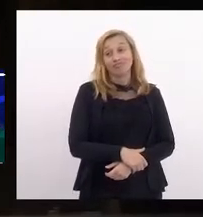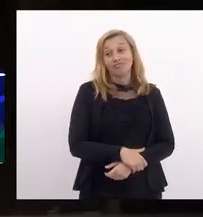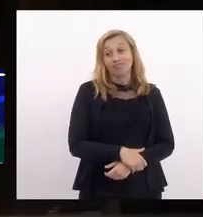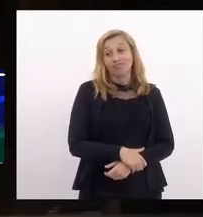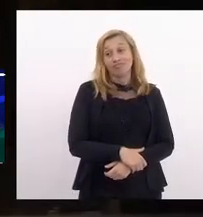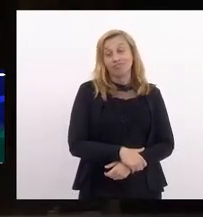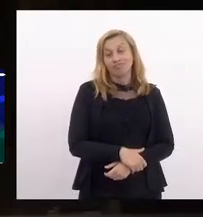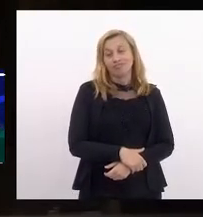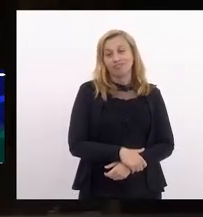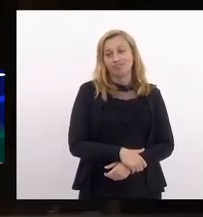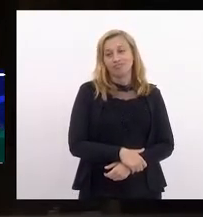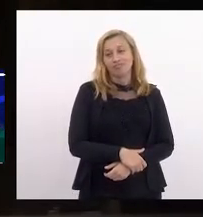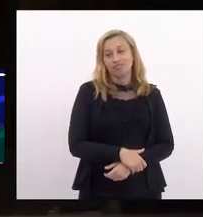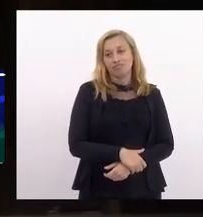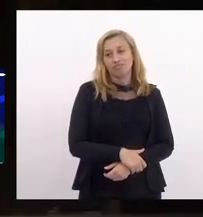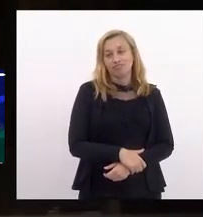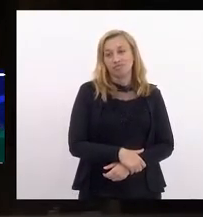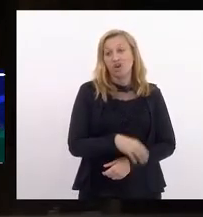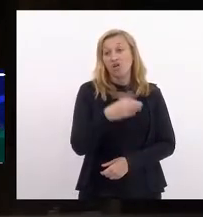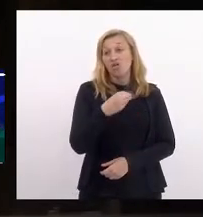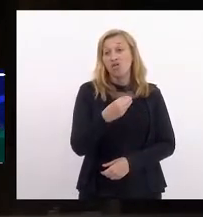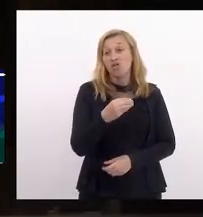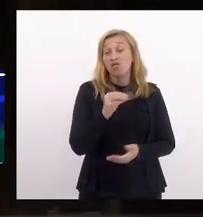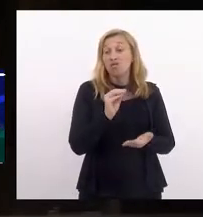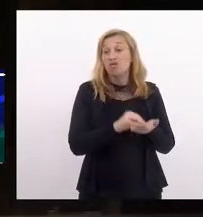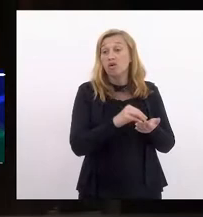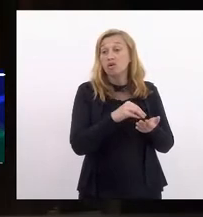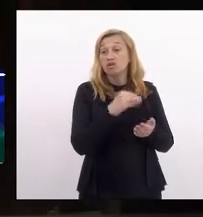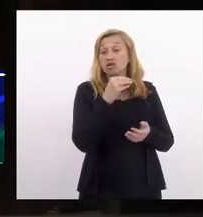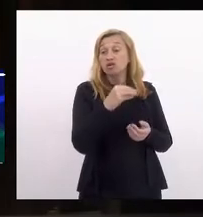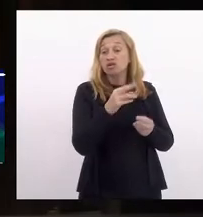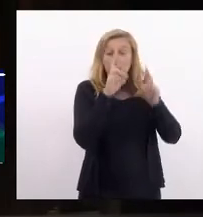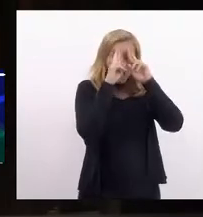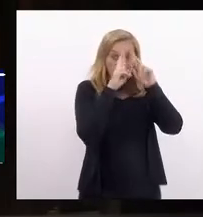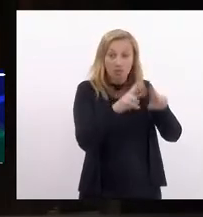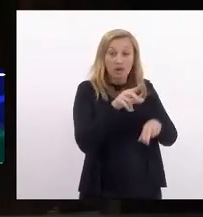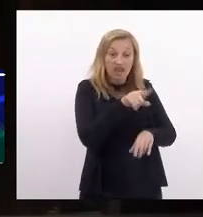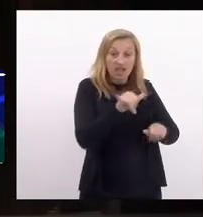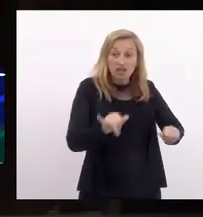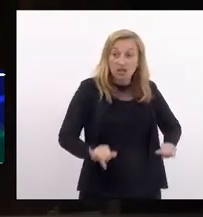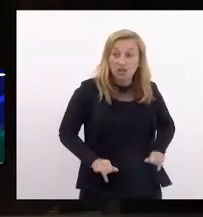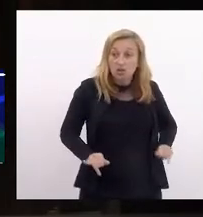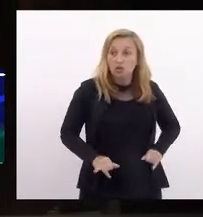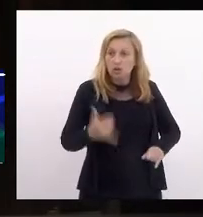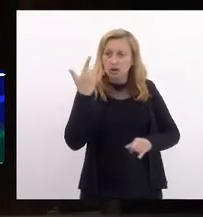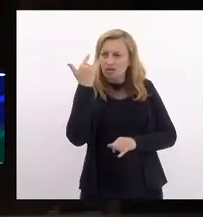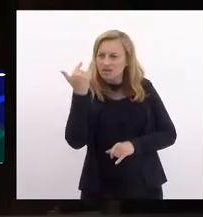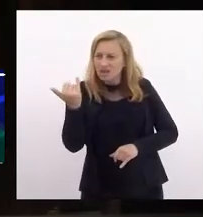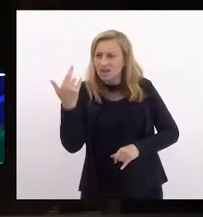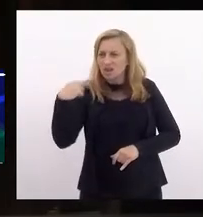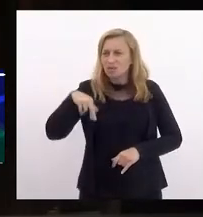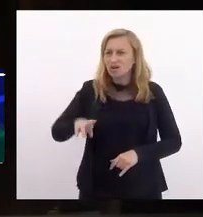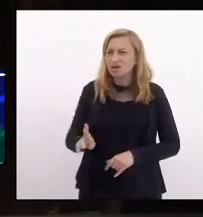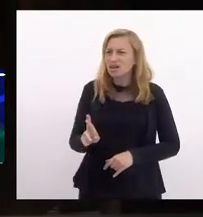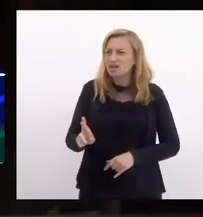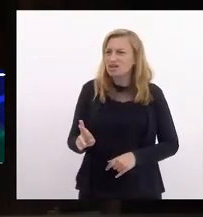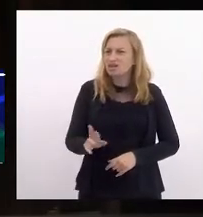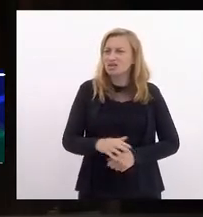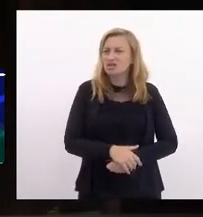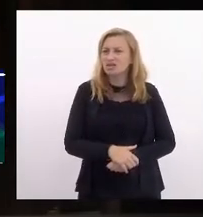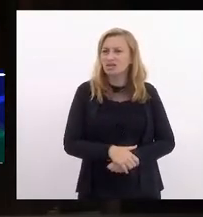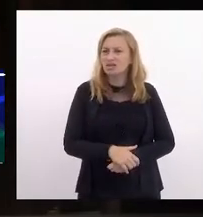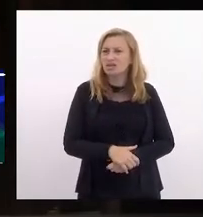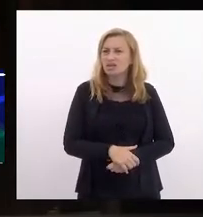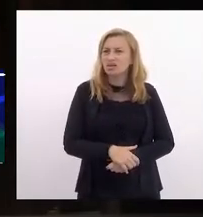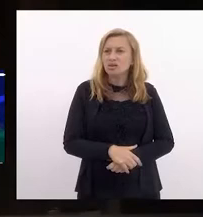e seria no mínimo um desrespeito contra aqueles que sofrem assédio religioso que são